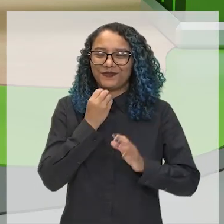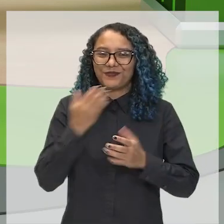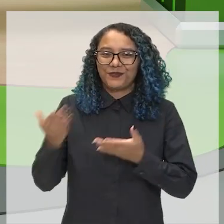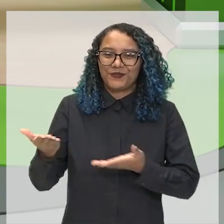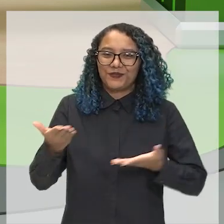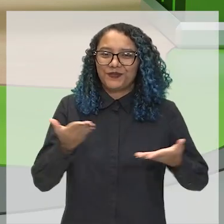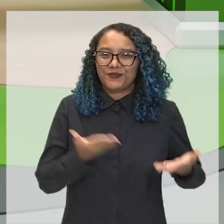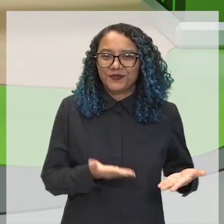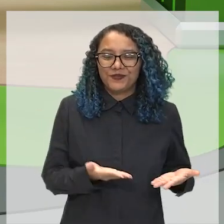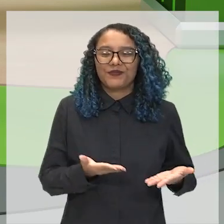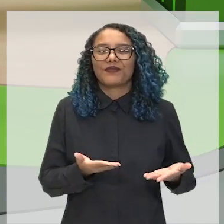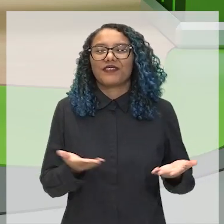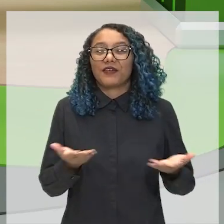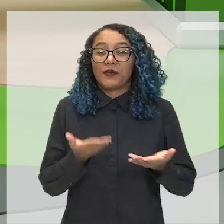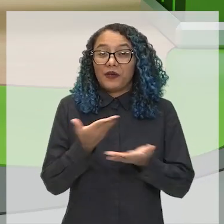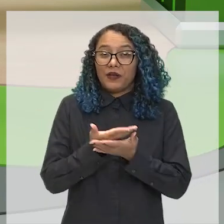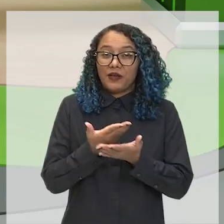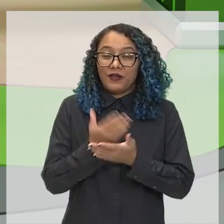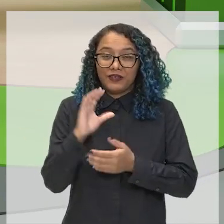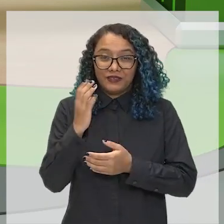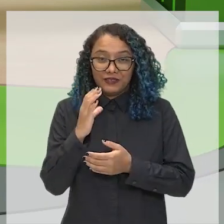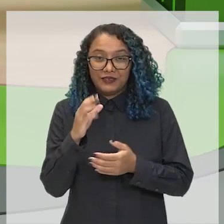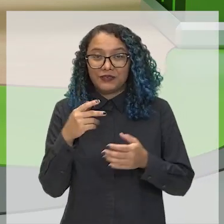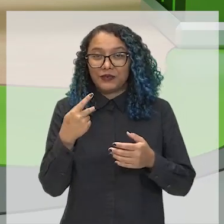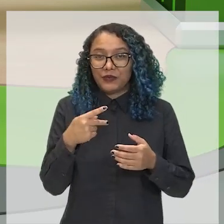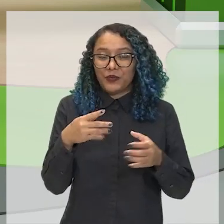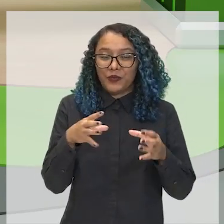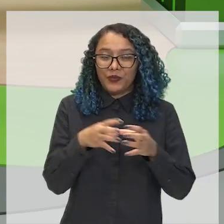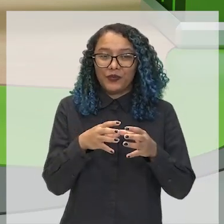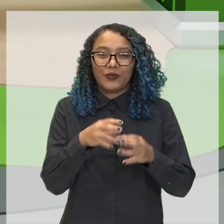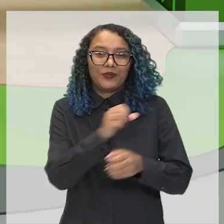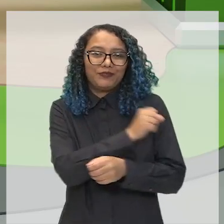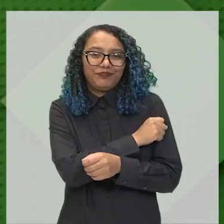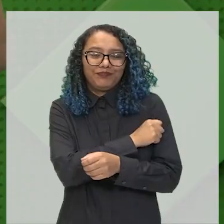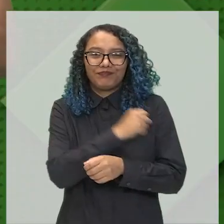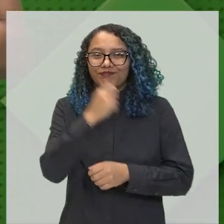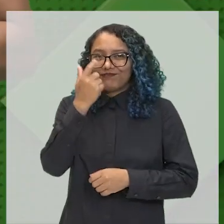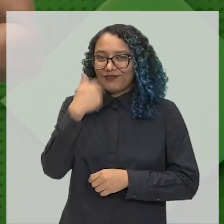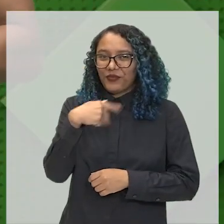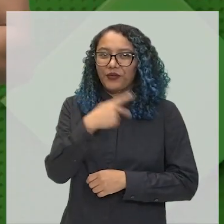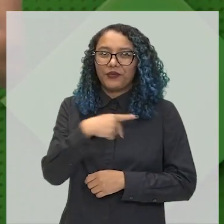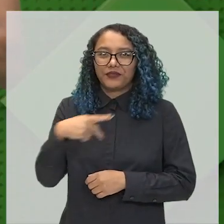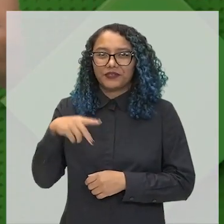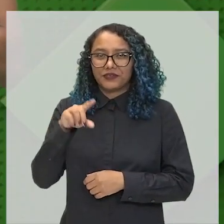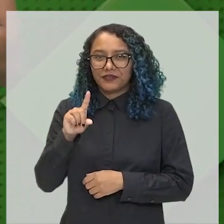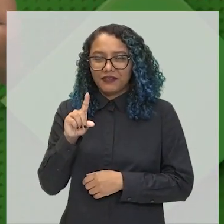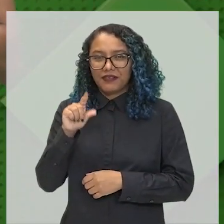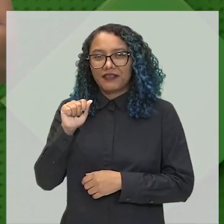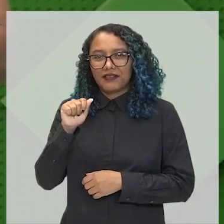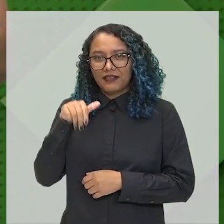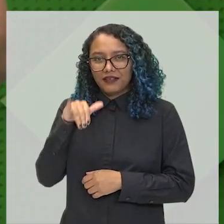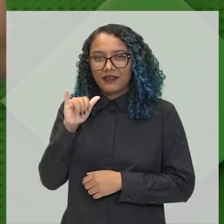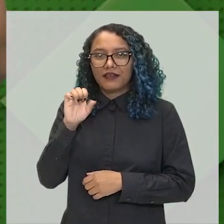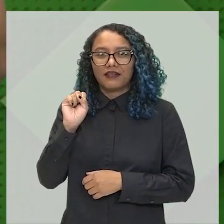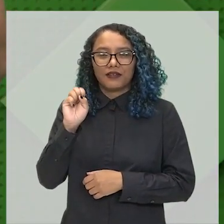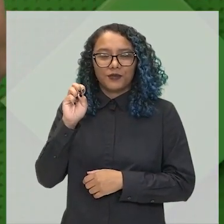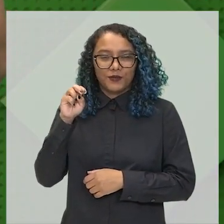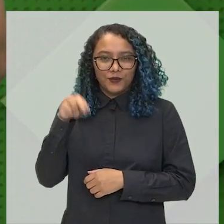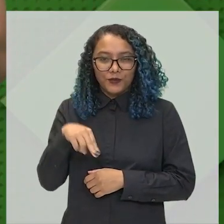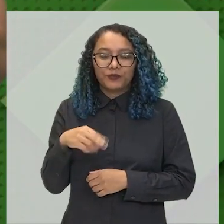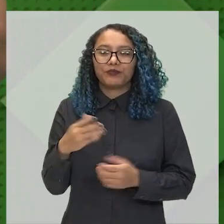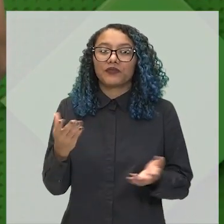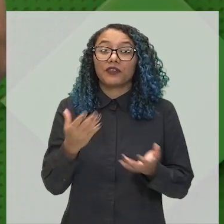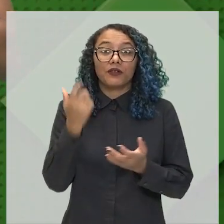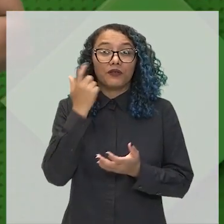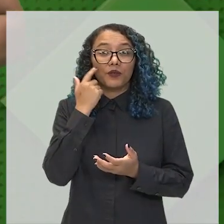Olá, sejam bem-vindos aí para a nossa aula de ciências do 8º ano. Eu sou o professor Daisson